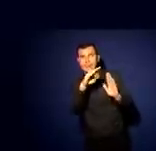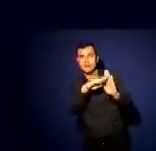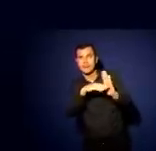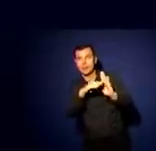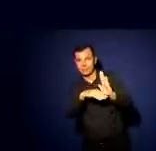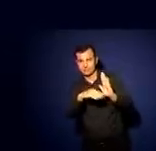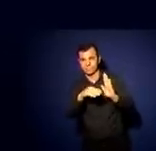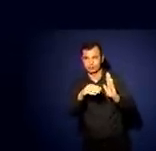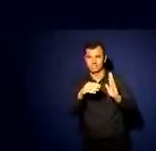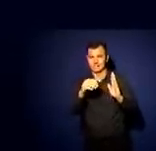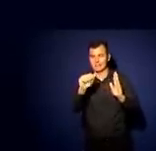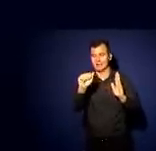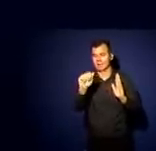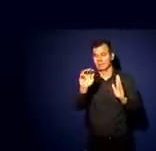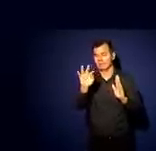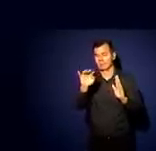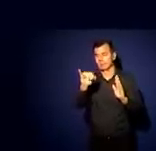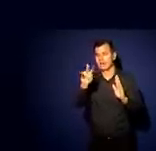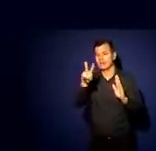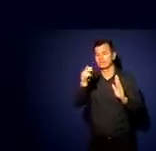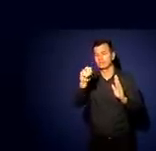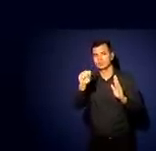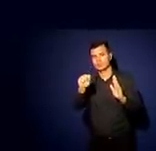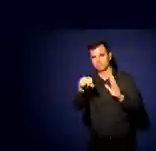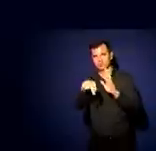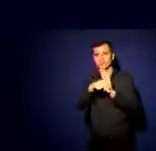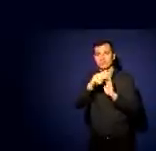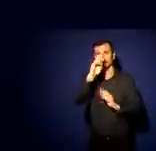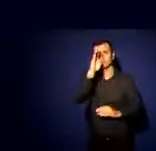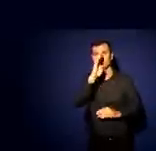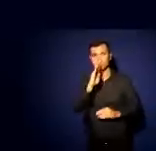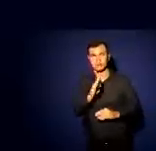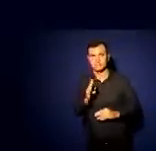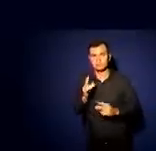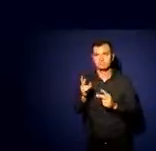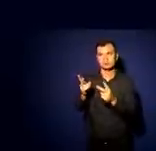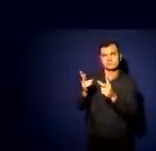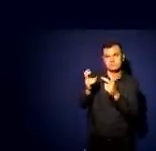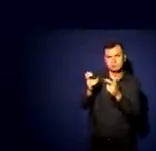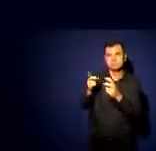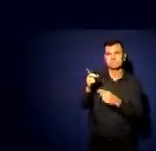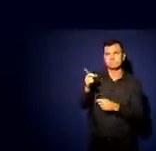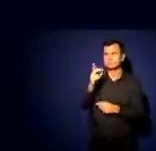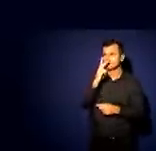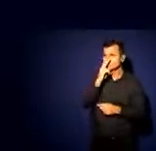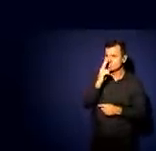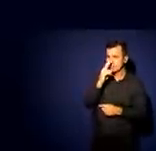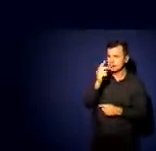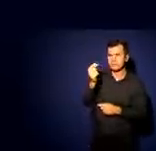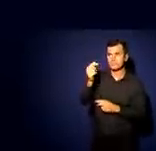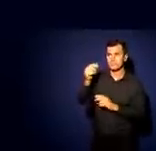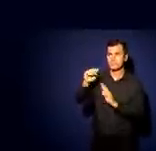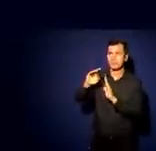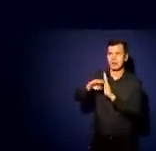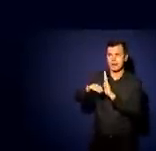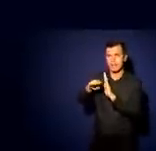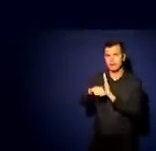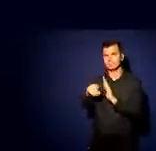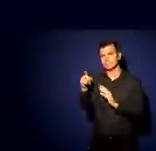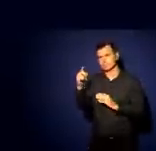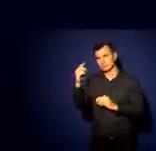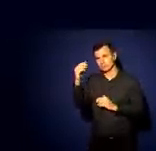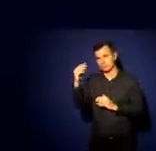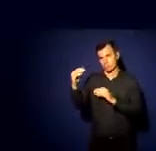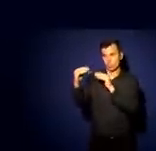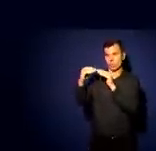e eu acho também eu olho os múltiplos lá me parecem barato eu queria ver se vocês têm a mesma visão e a mesma impressão que eu